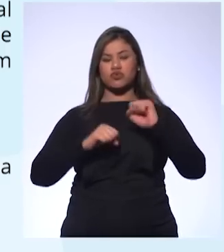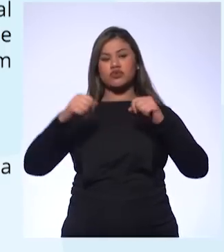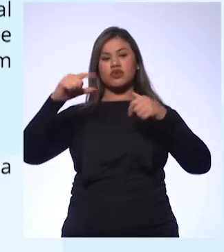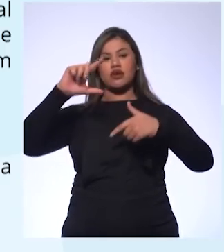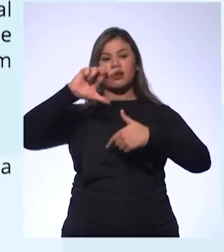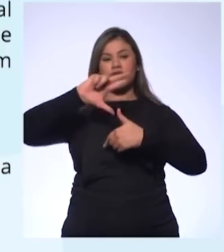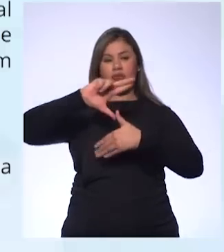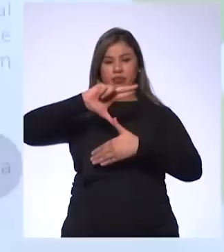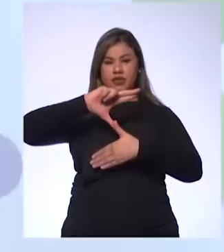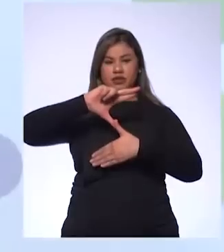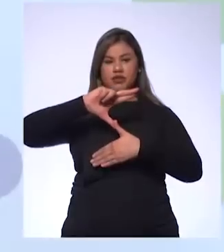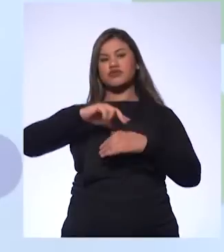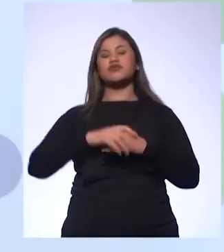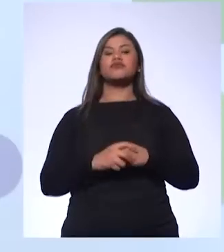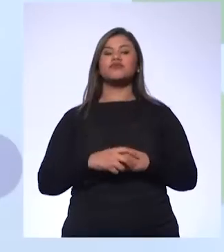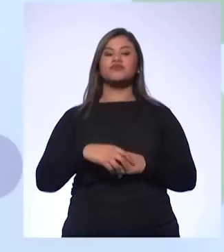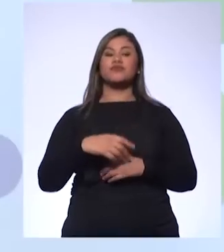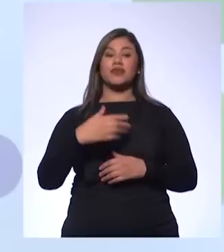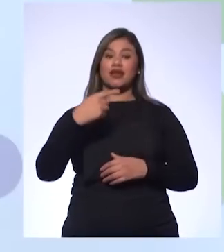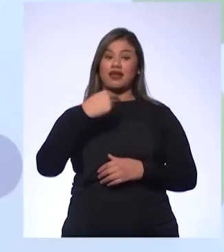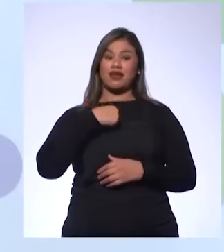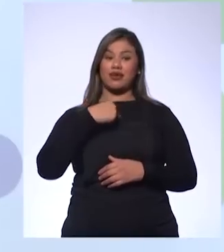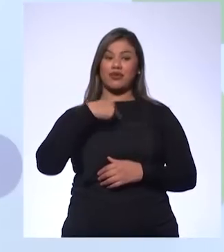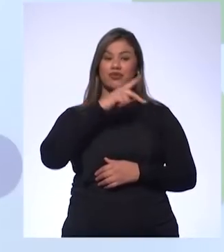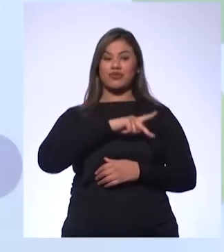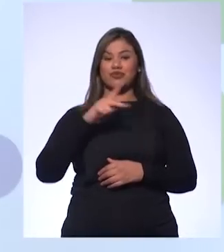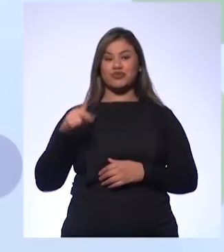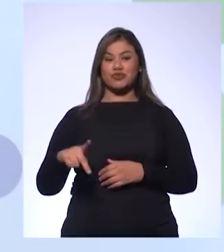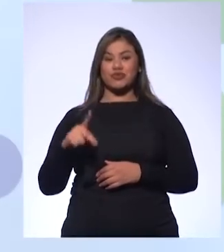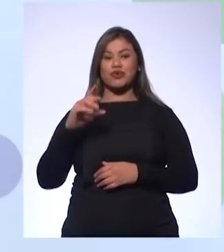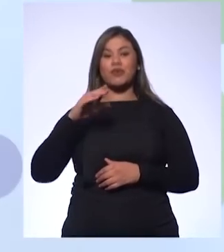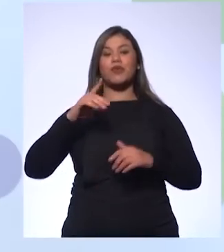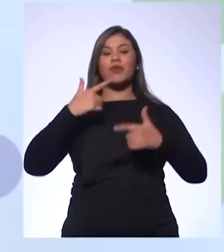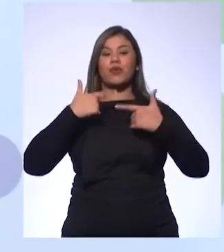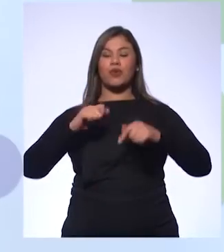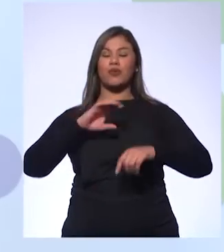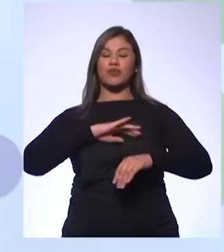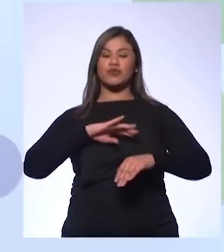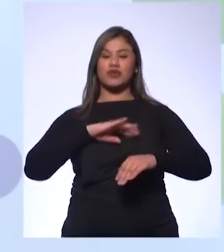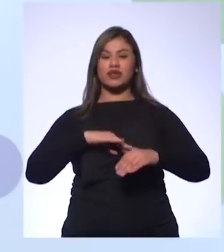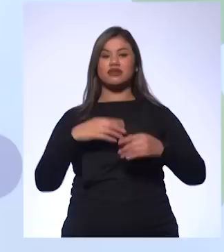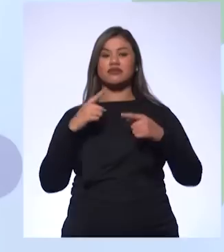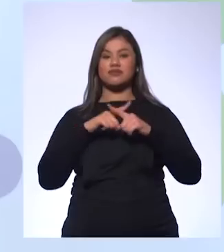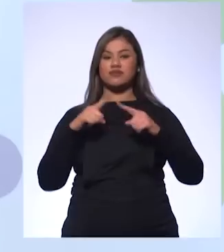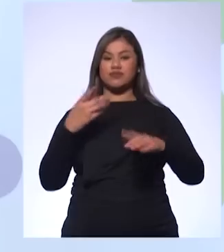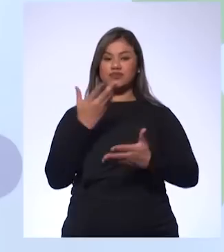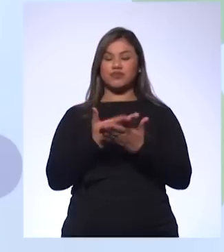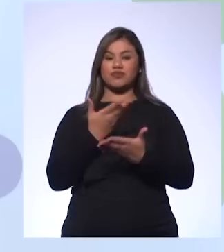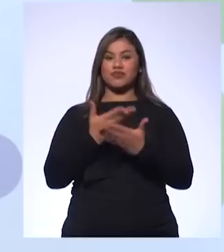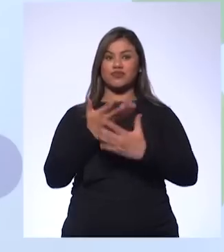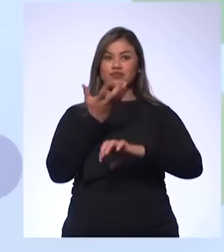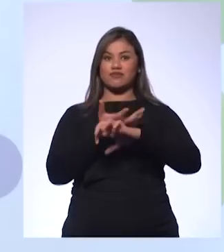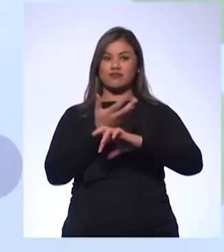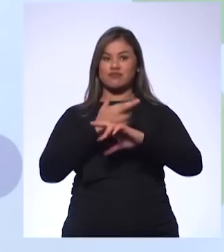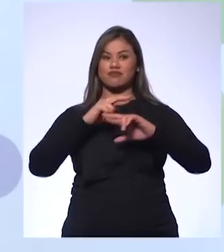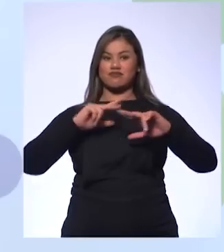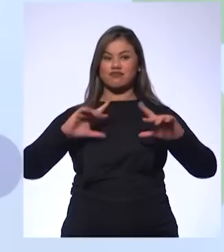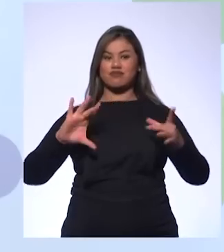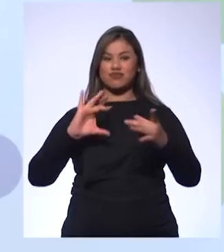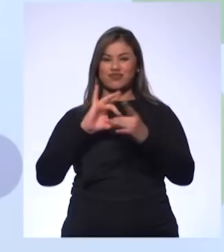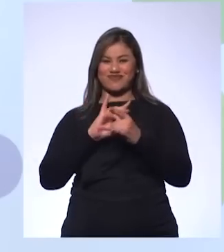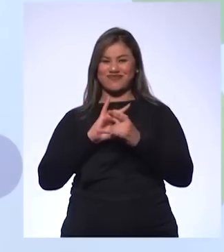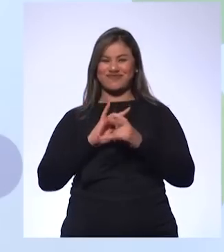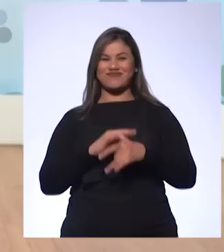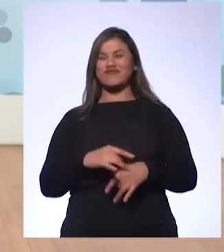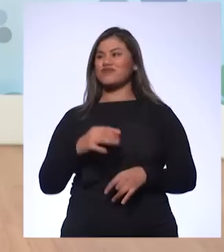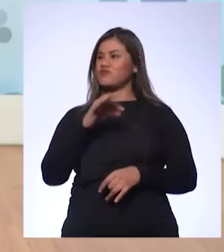sou professora de língua portuguesa, mas eu vim aqui para uma aula interdisciplinar, porque a gente tem nessa conversa entre as disciplinas, isso é ótimo,